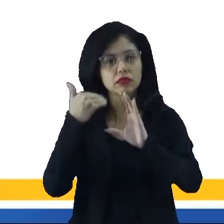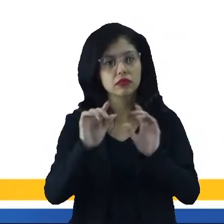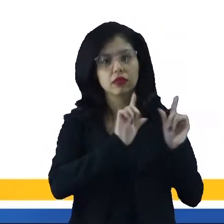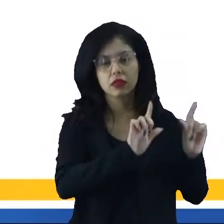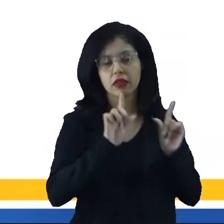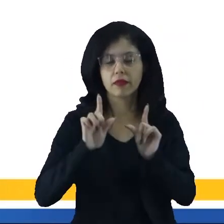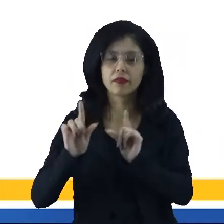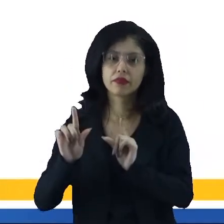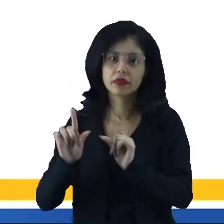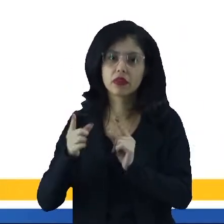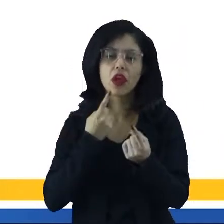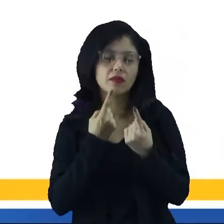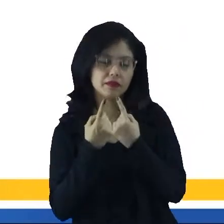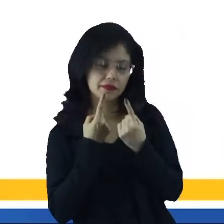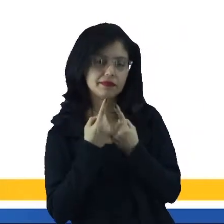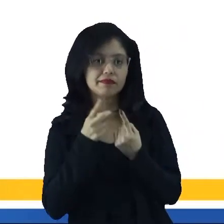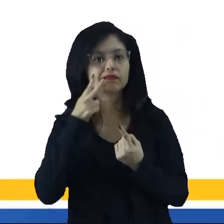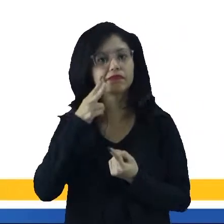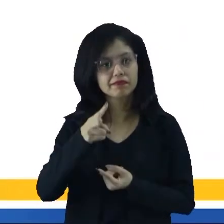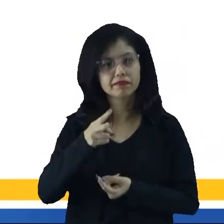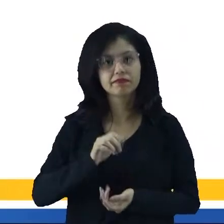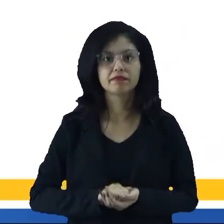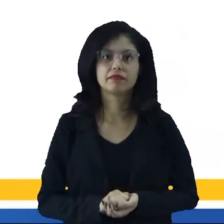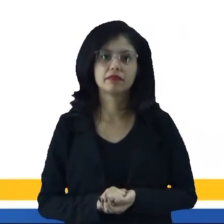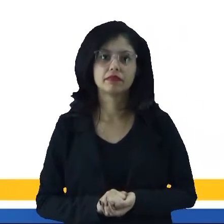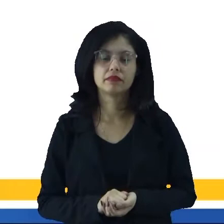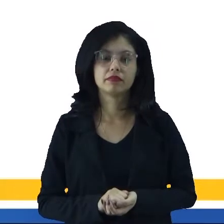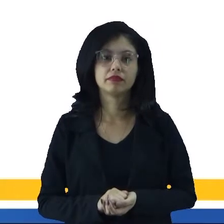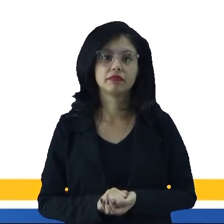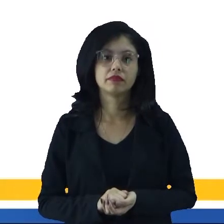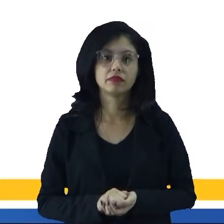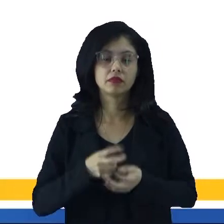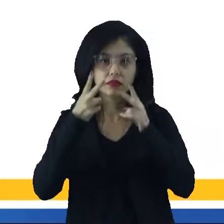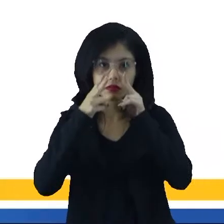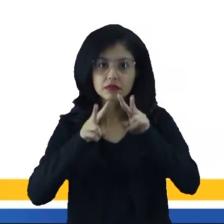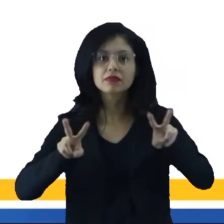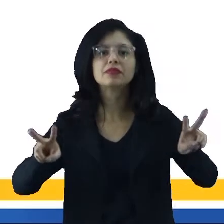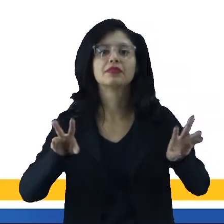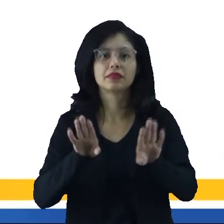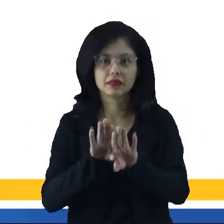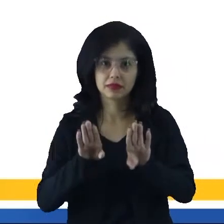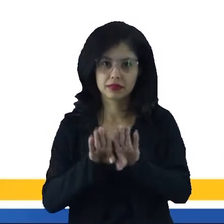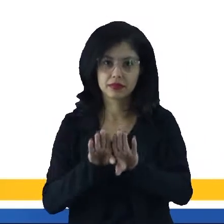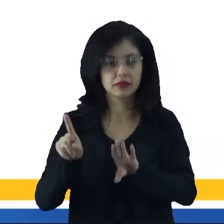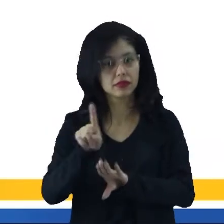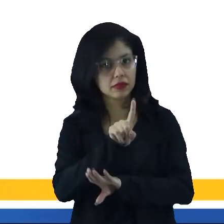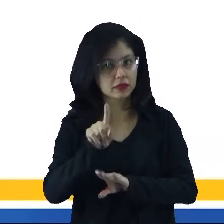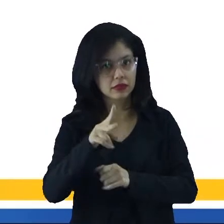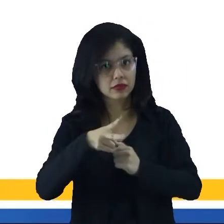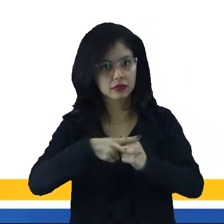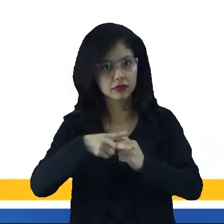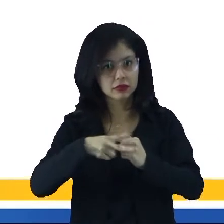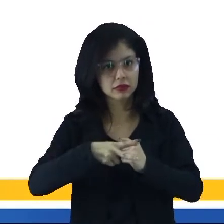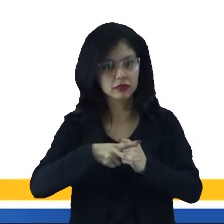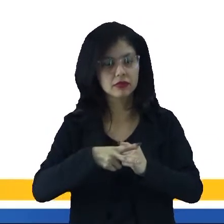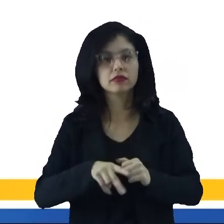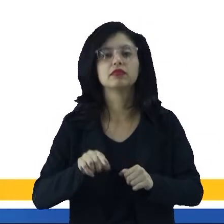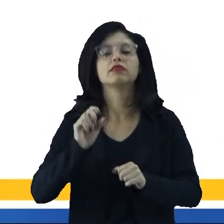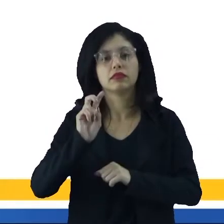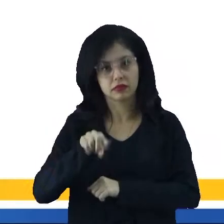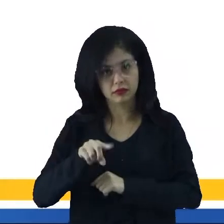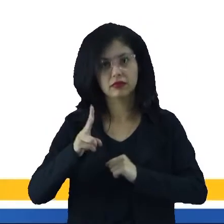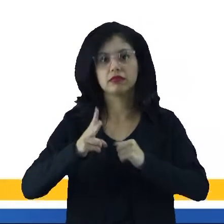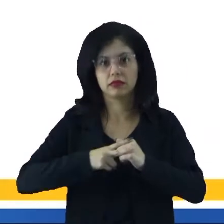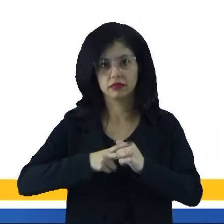a verbal, no caso que a gente está vendo aí, a mensagem visual, né? A não verbal, que no caso são as imagens. Se você analisar no